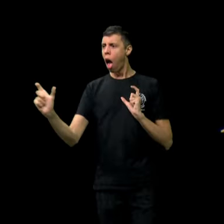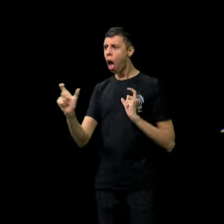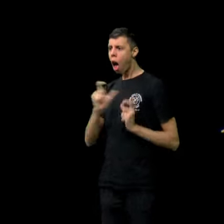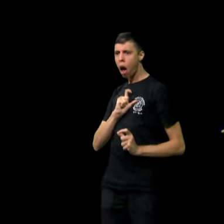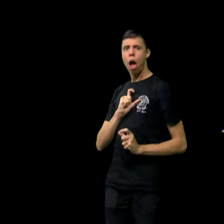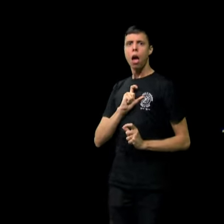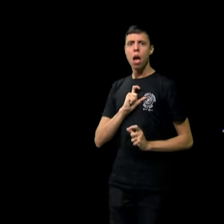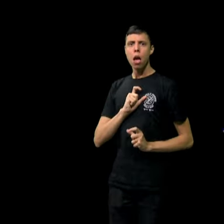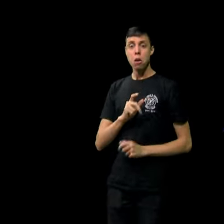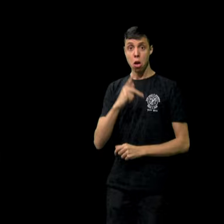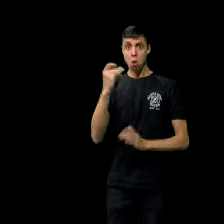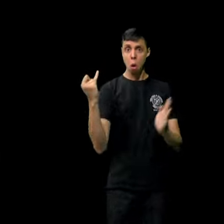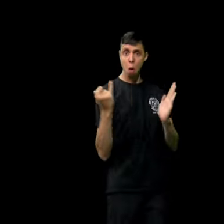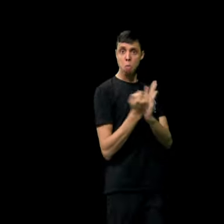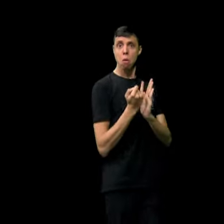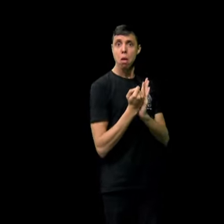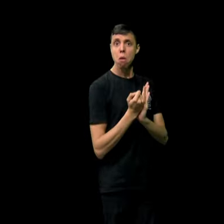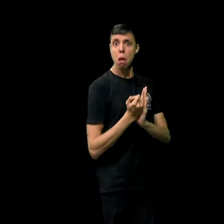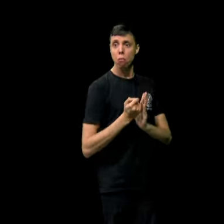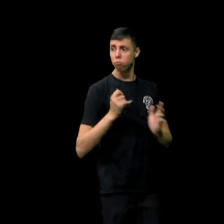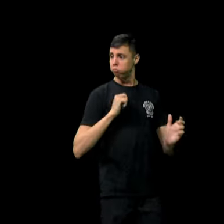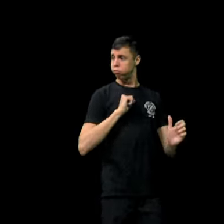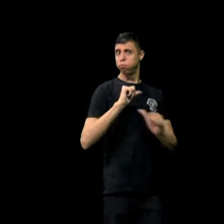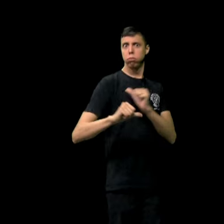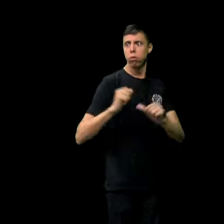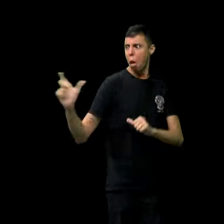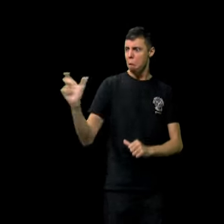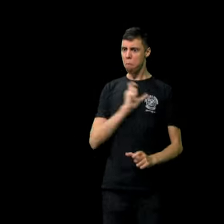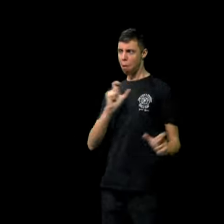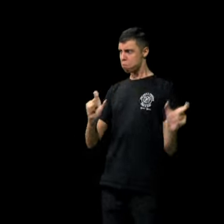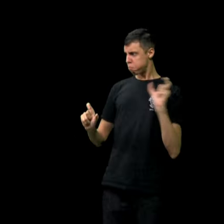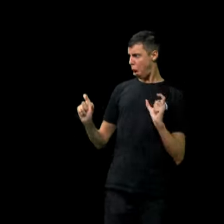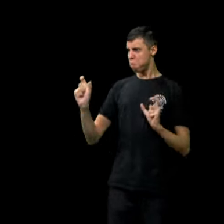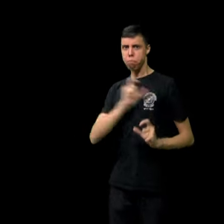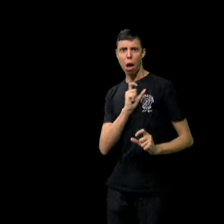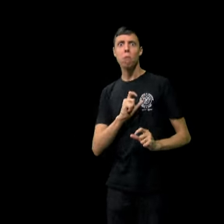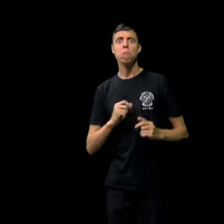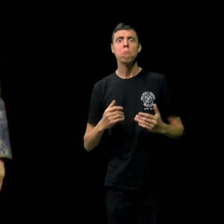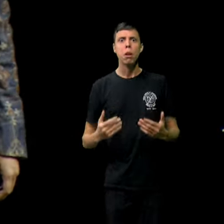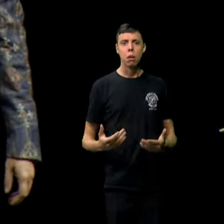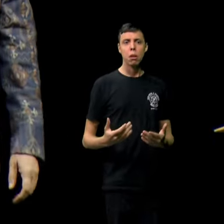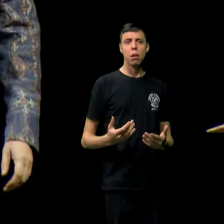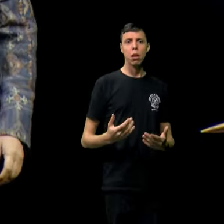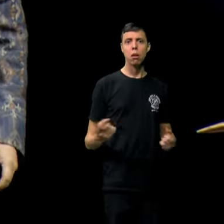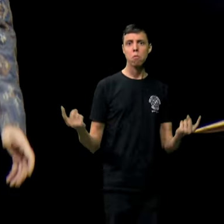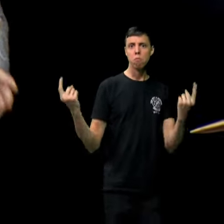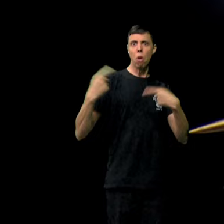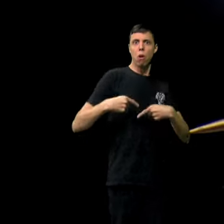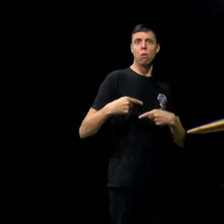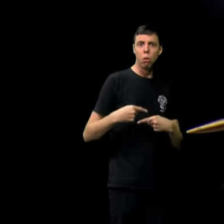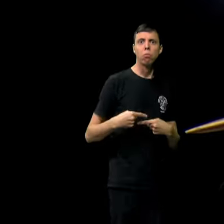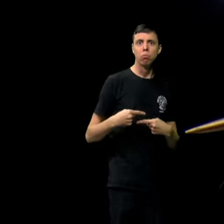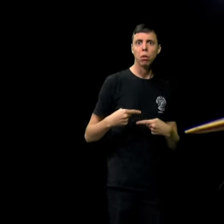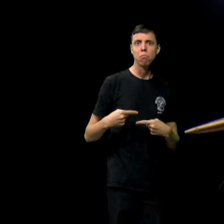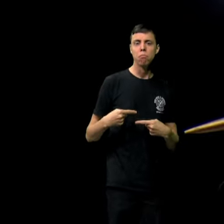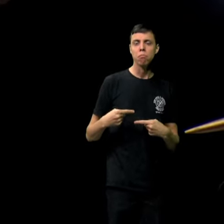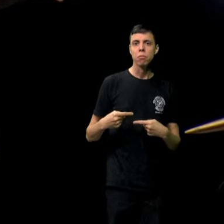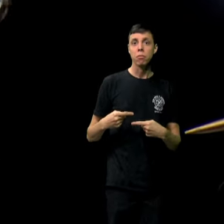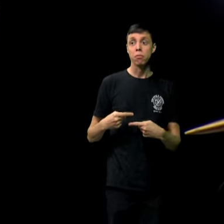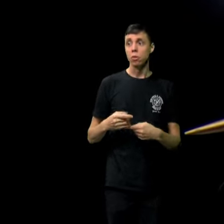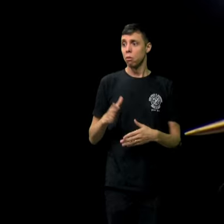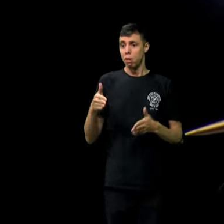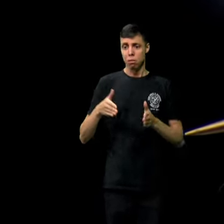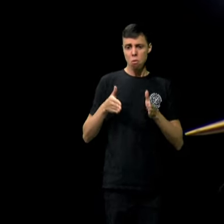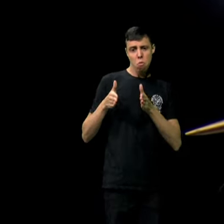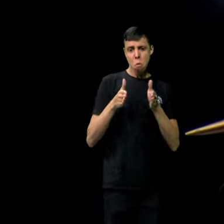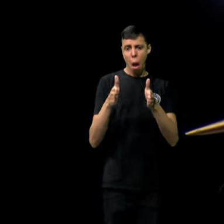a sua identidade, contra aquilo que você está fazendo, e vão te apresentar alternativas. Vão tratar de te tirar do eixo à